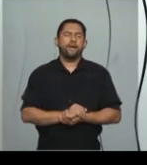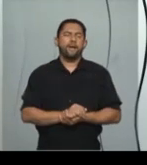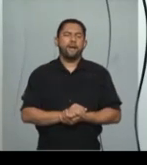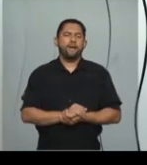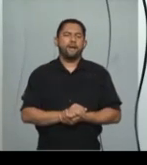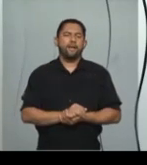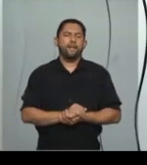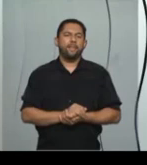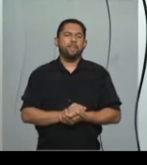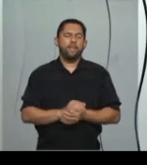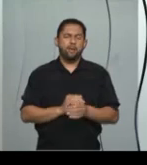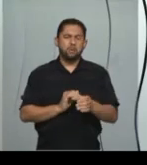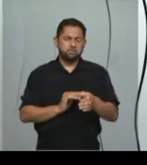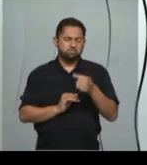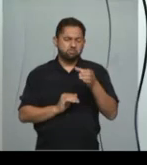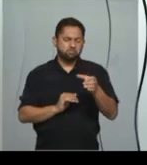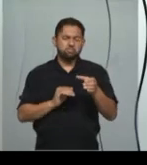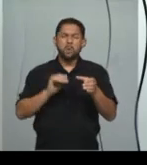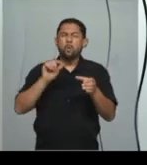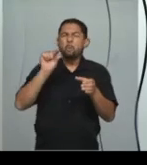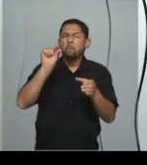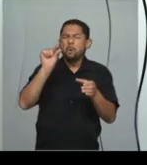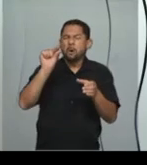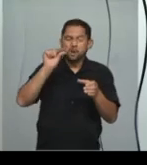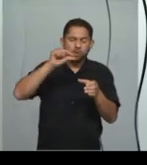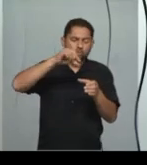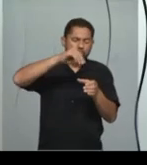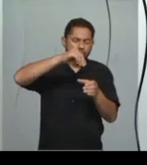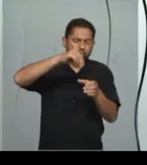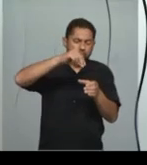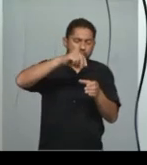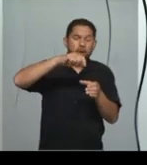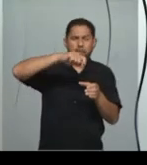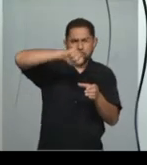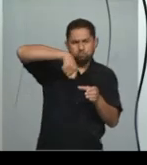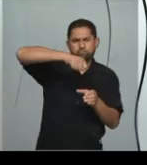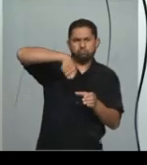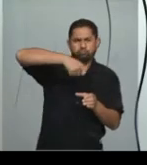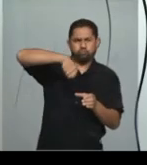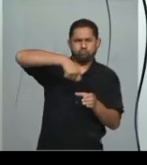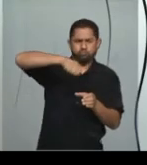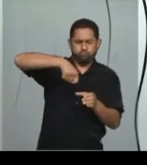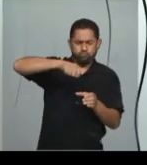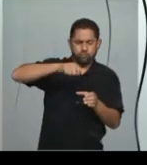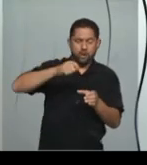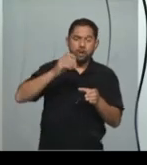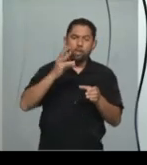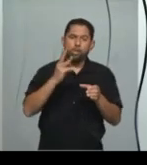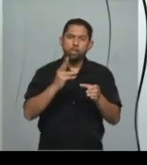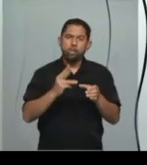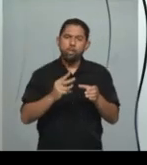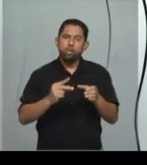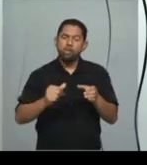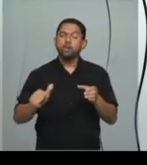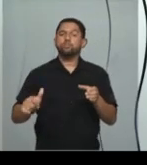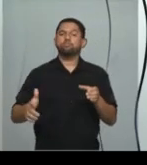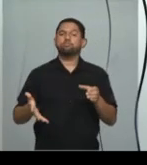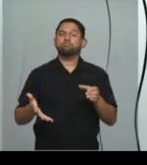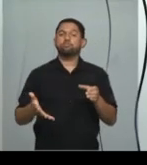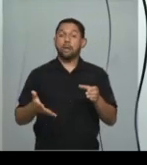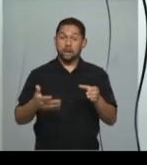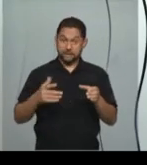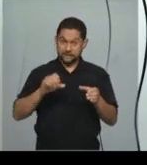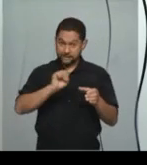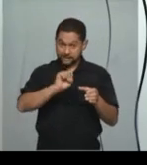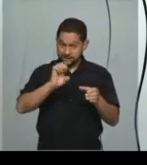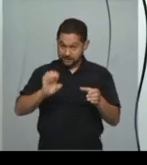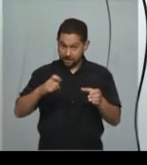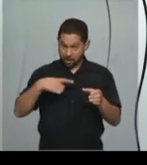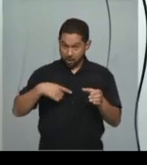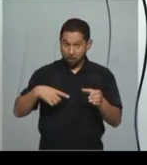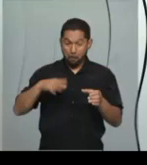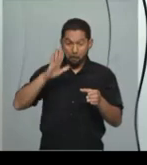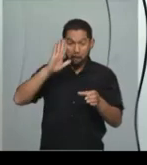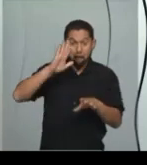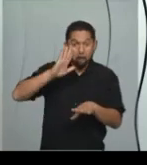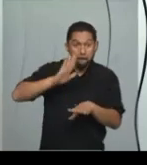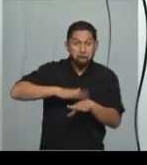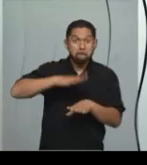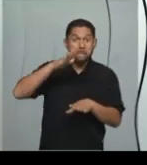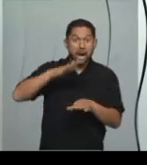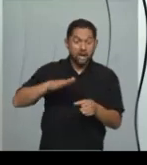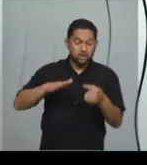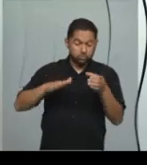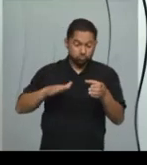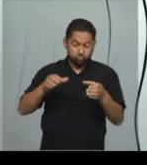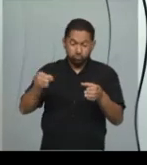coloco um pouquinho só de açúcar, mexo bem na água e dilui tudo. Se eu colocar mais um pouquinho, eu também